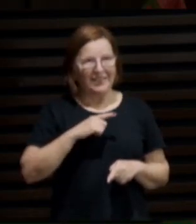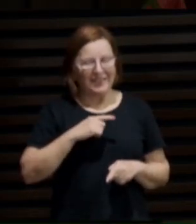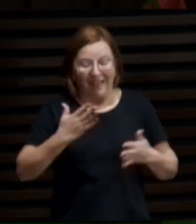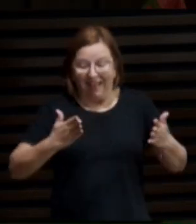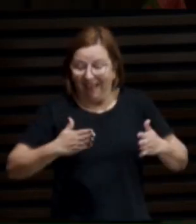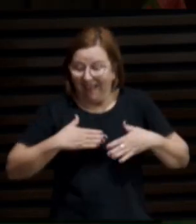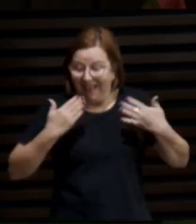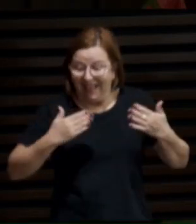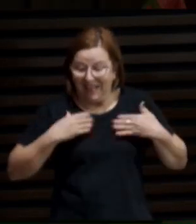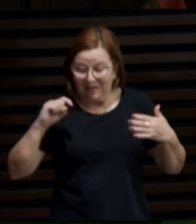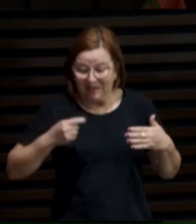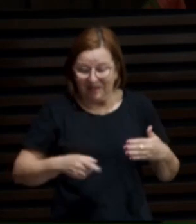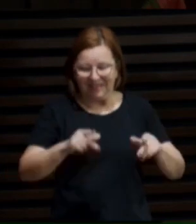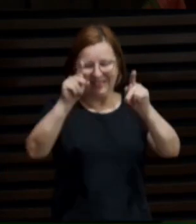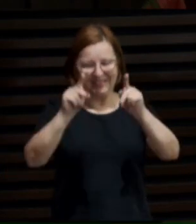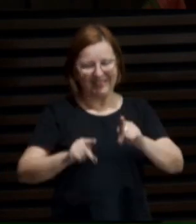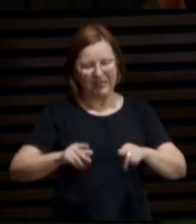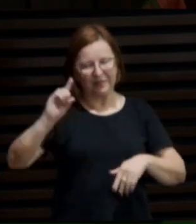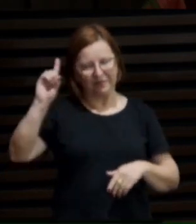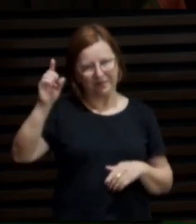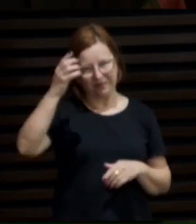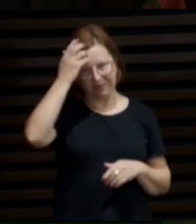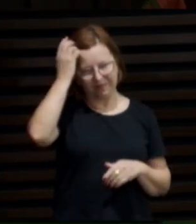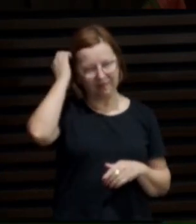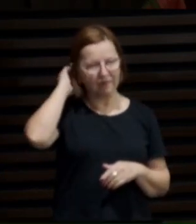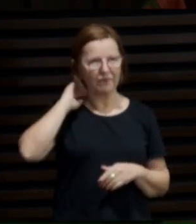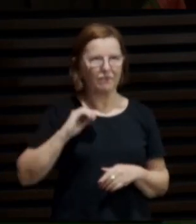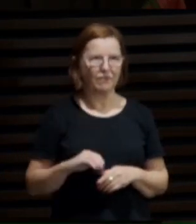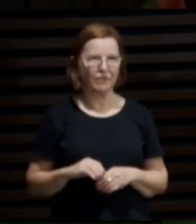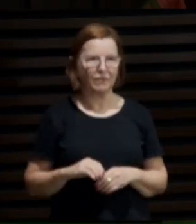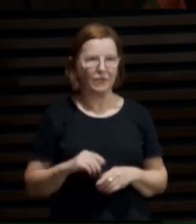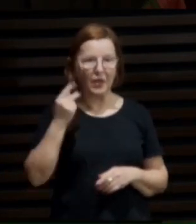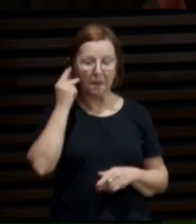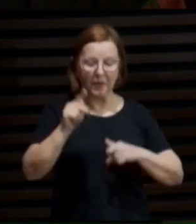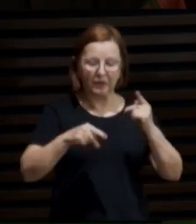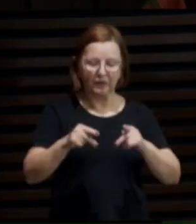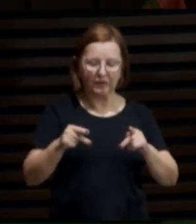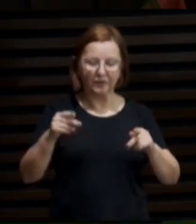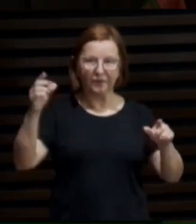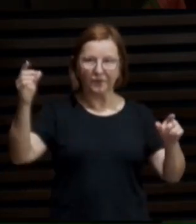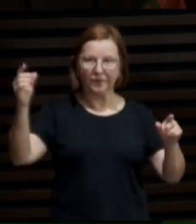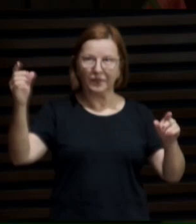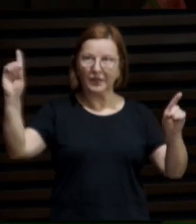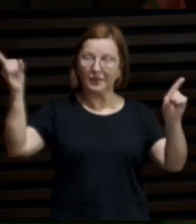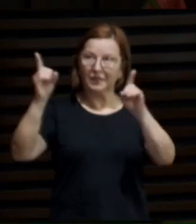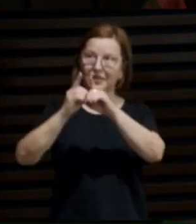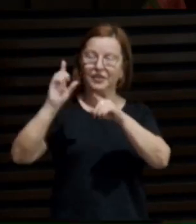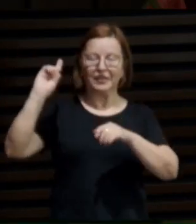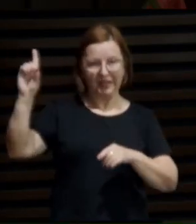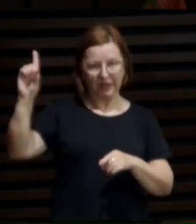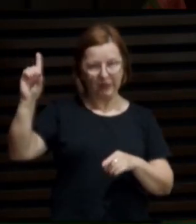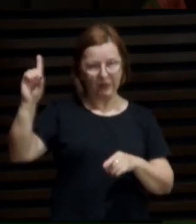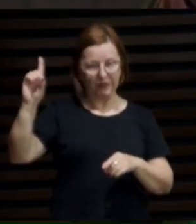Êxodo, Deus disse para o povo que para se aproximarem de Deus, era assim, quando havia um sacrifício, quando